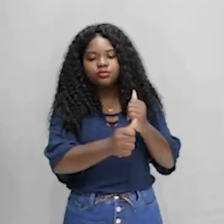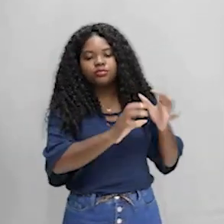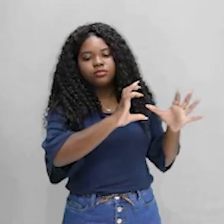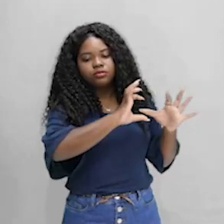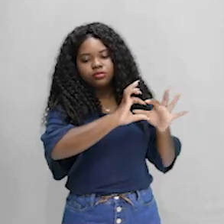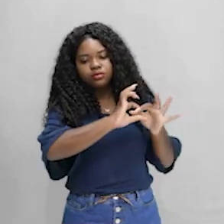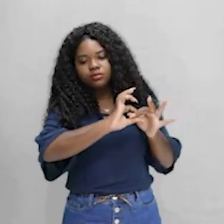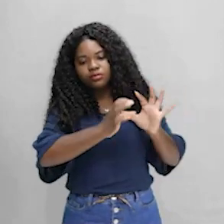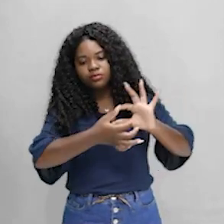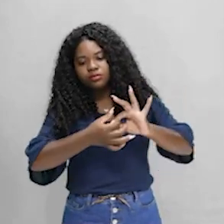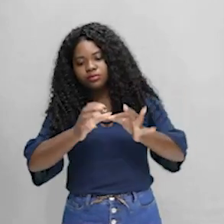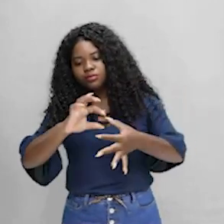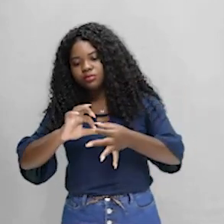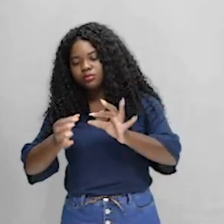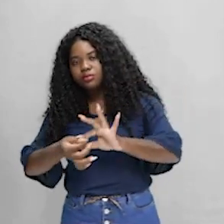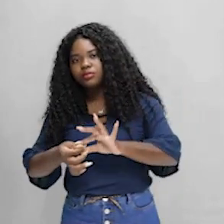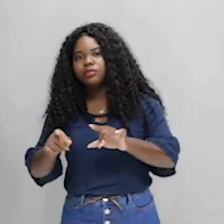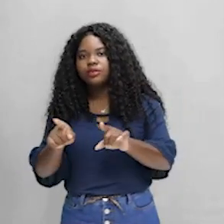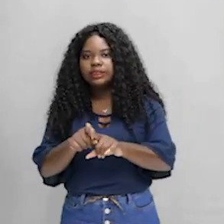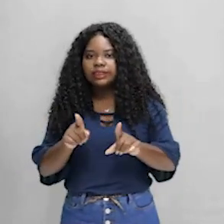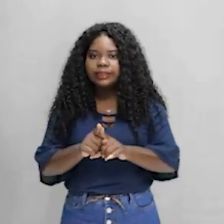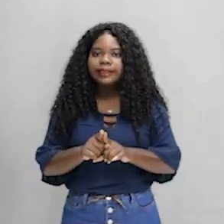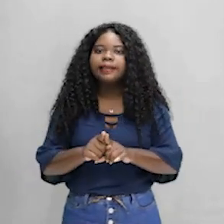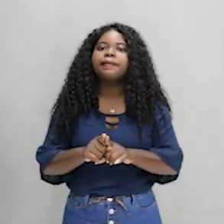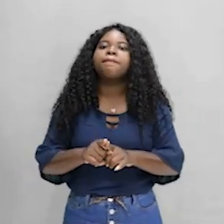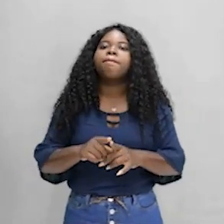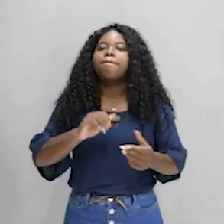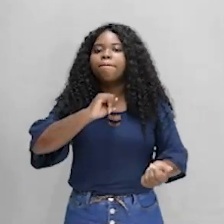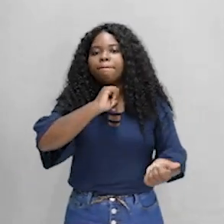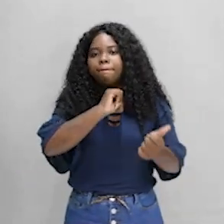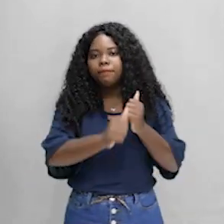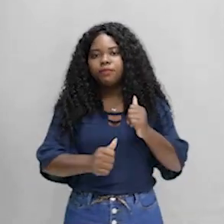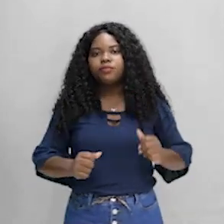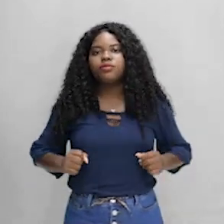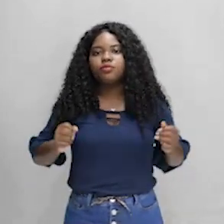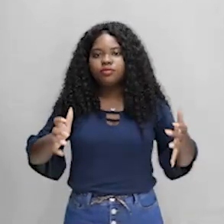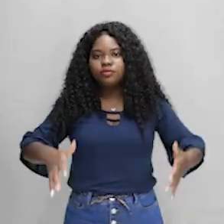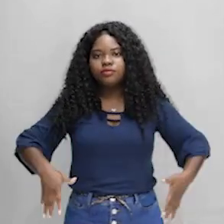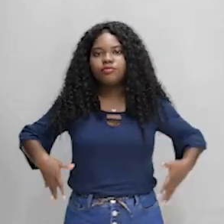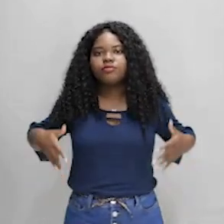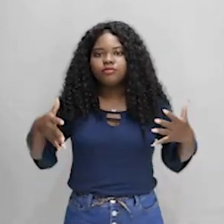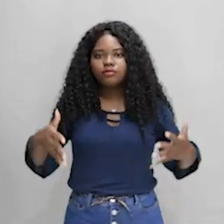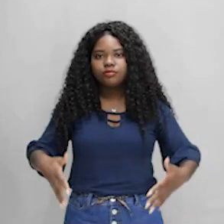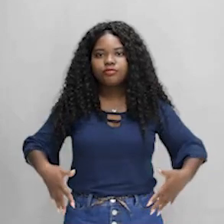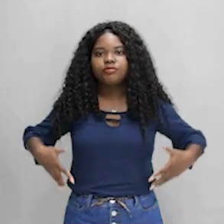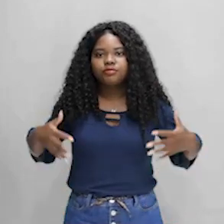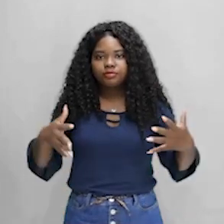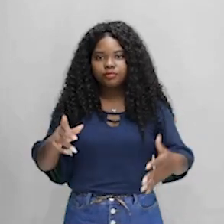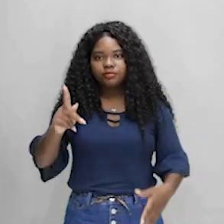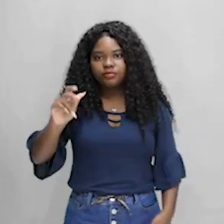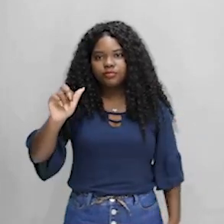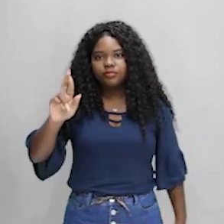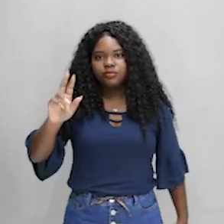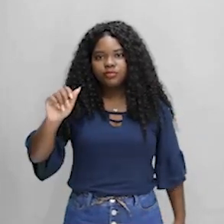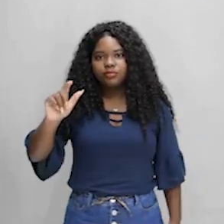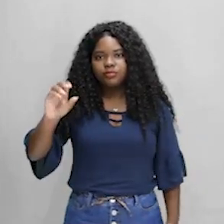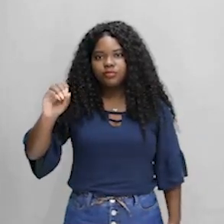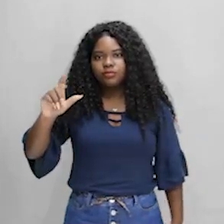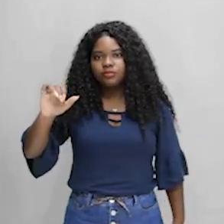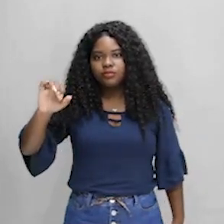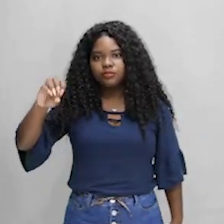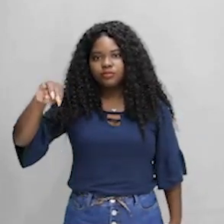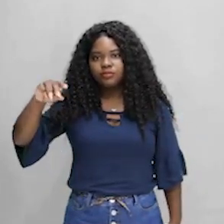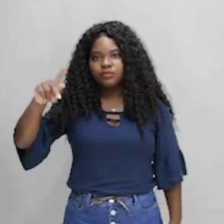E hoje nós iremos aqui classificar esses esportes. E vamos começar a entrar na questão do treinamento. Como é que acontece o treinamento para